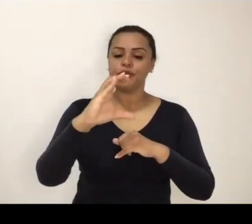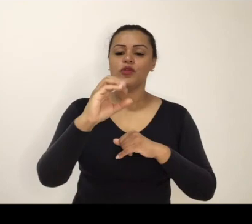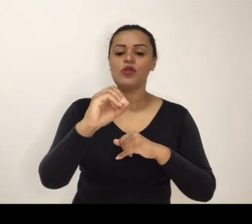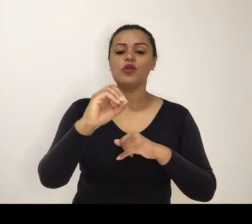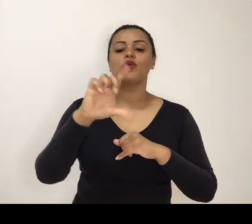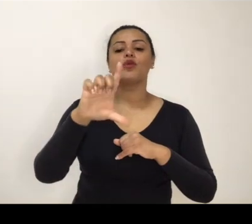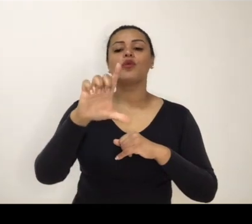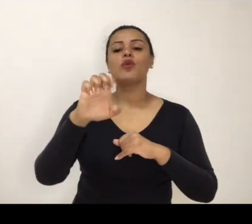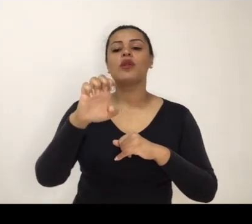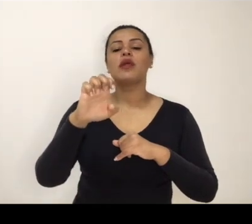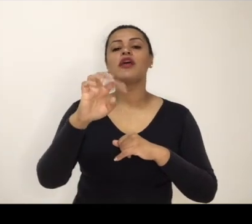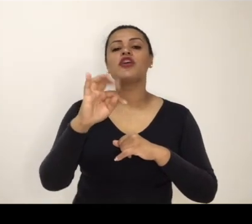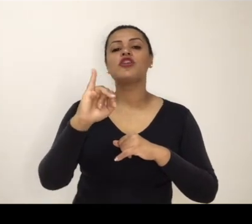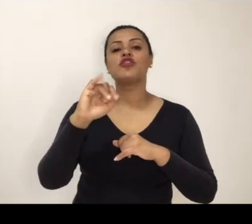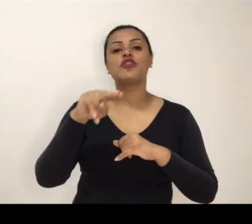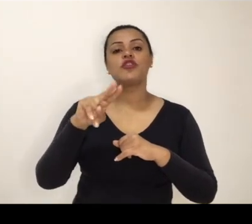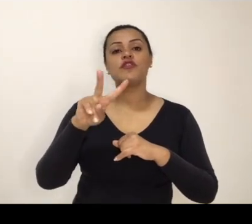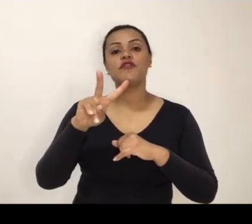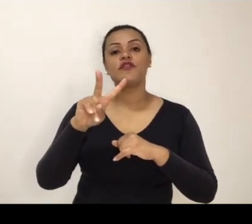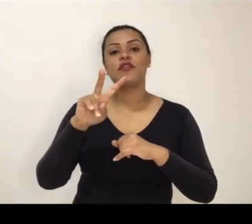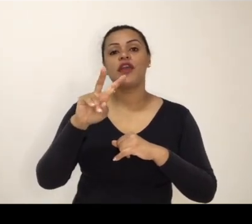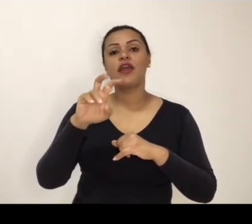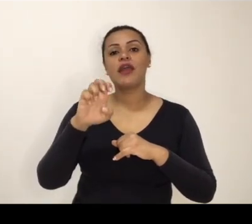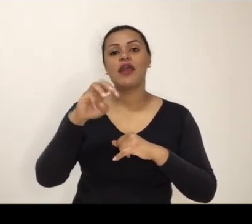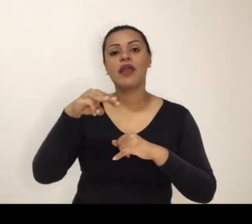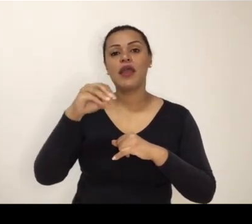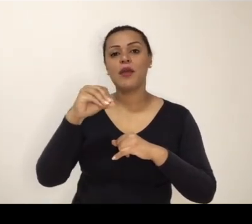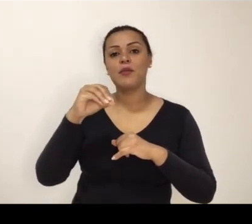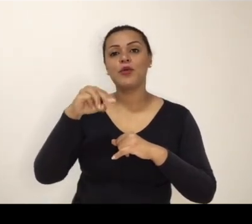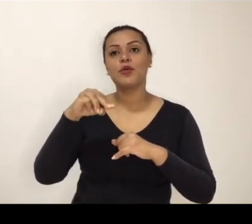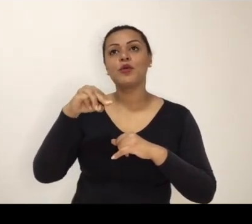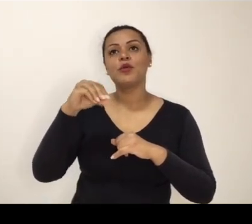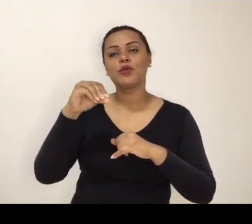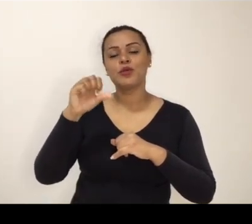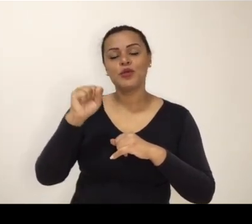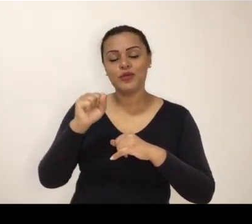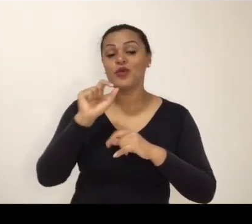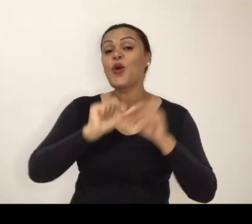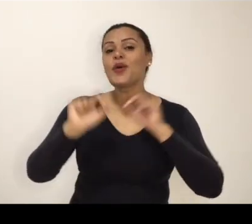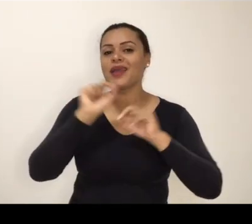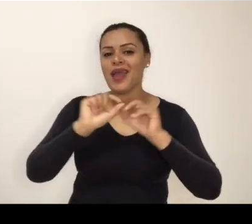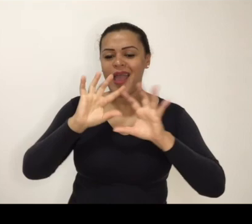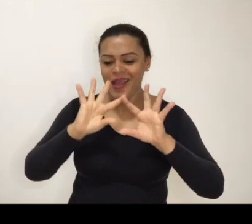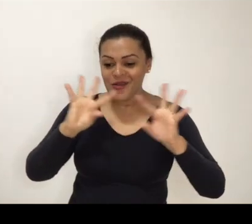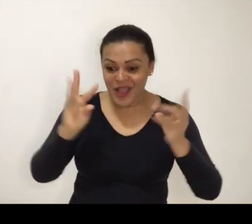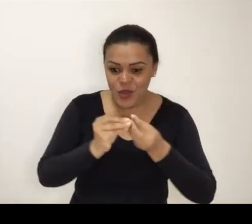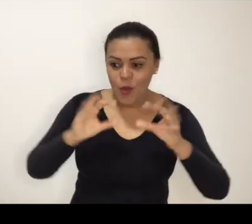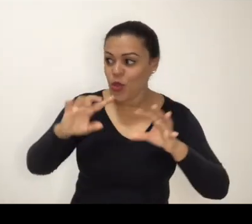coletivemo-nos, que eu acho que é uma síntese de tudo que a gente conversou até agora.